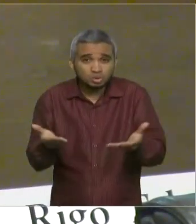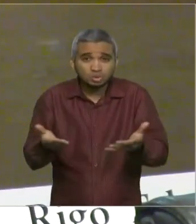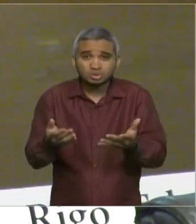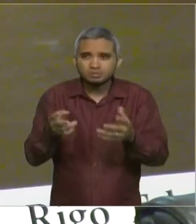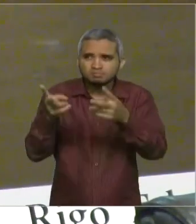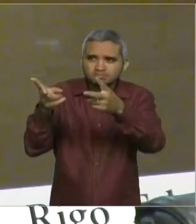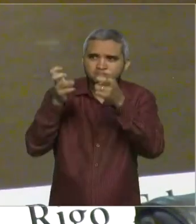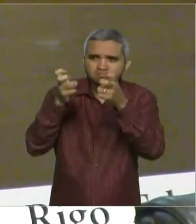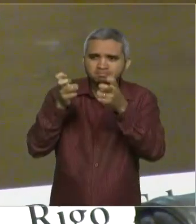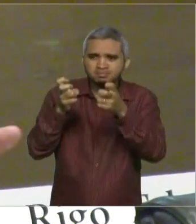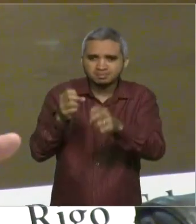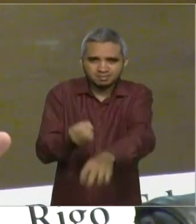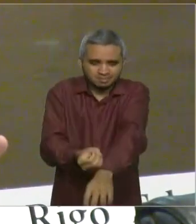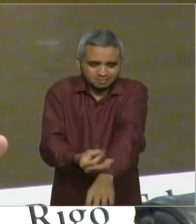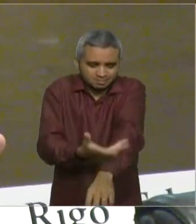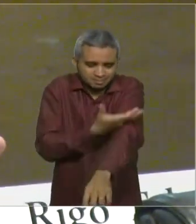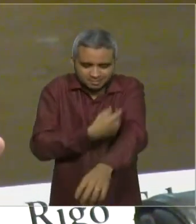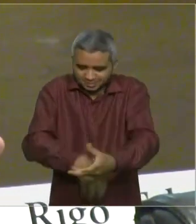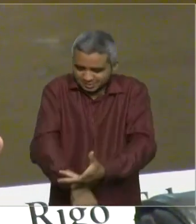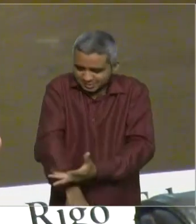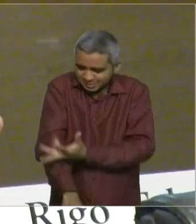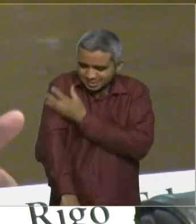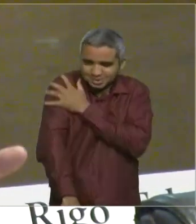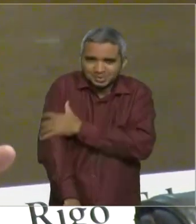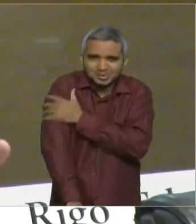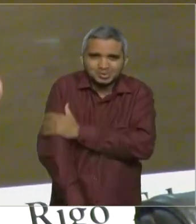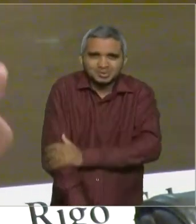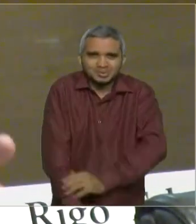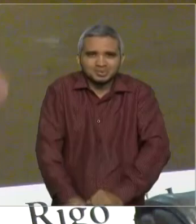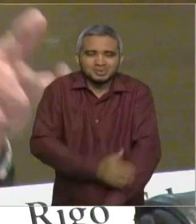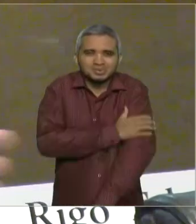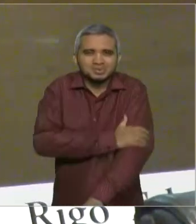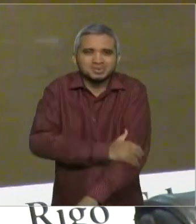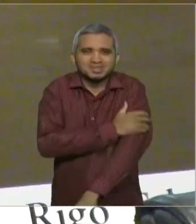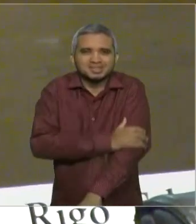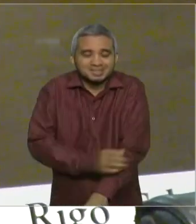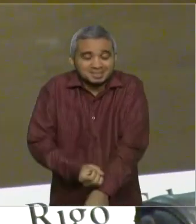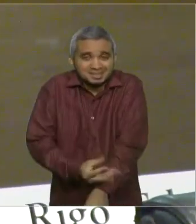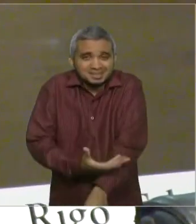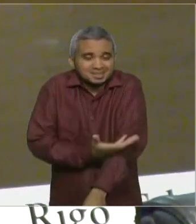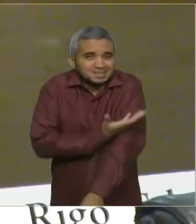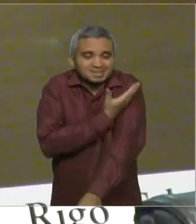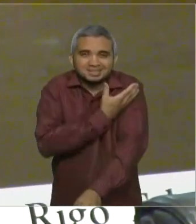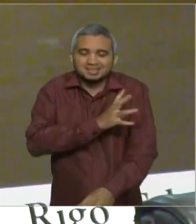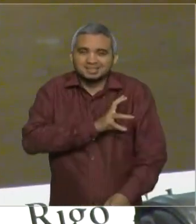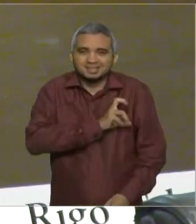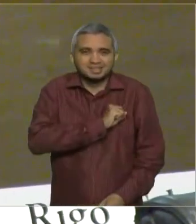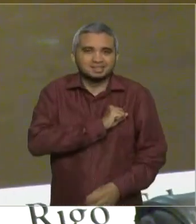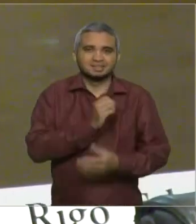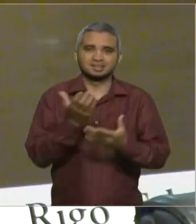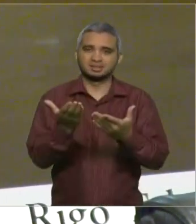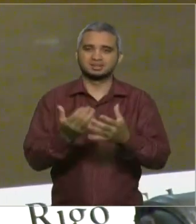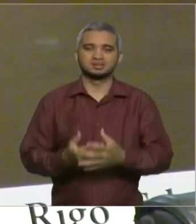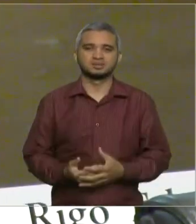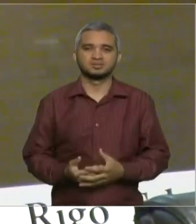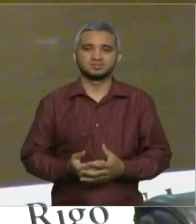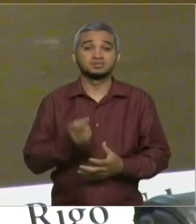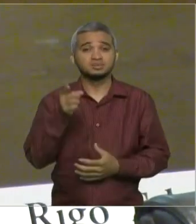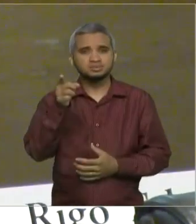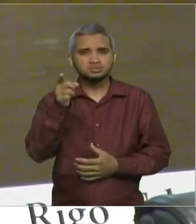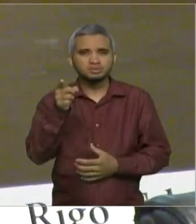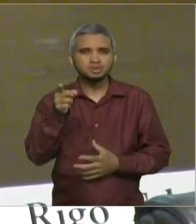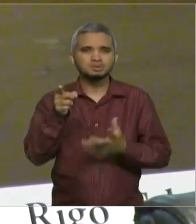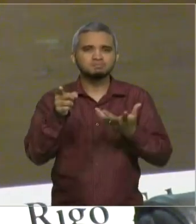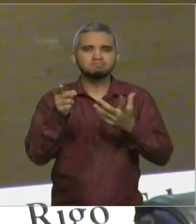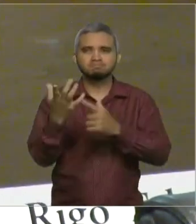a gente se arrepia, porque esse arrepio é de emoção, de amor, de carinho que tem para a senhora. E Vossa Excelência é uma pessoa que transmite